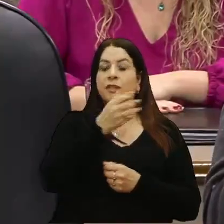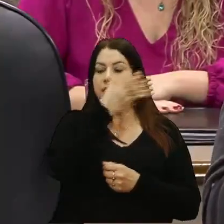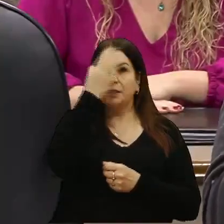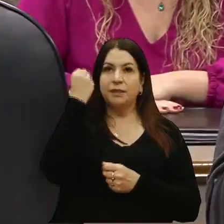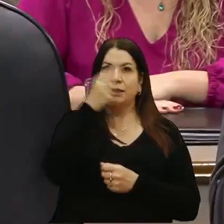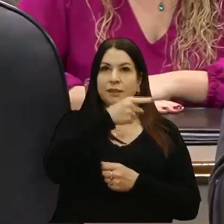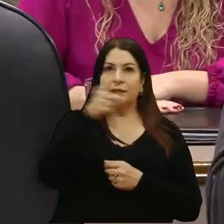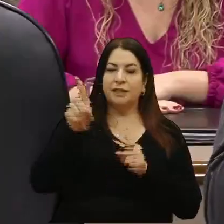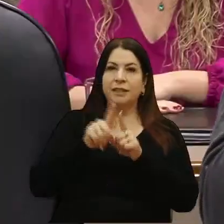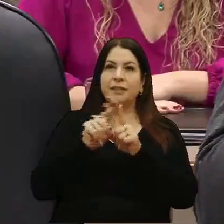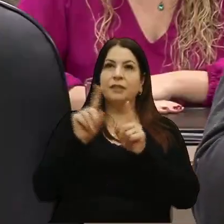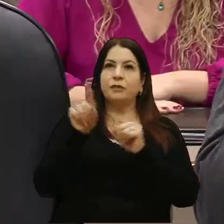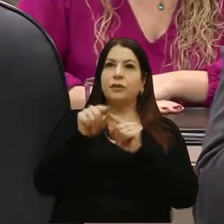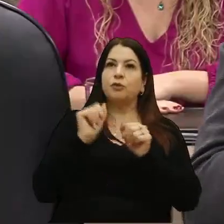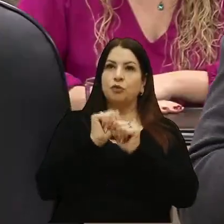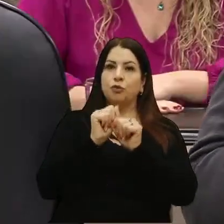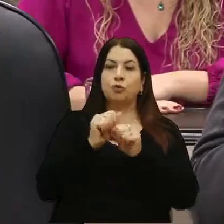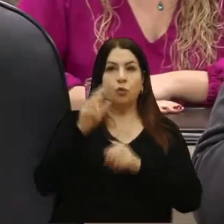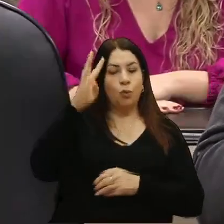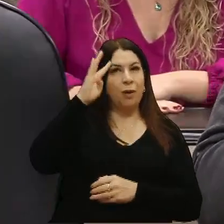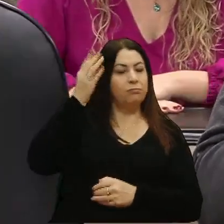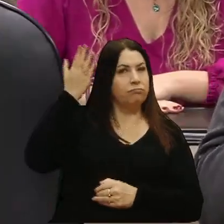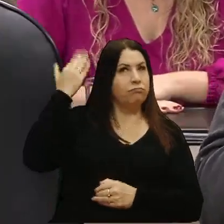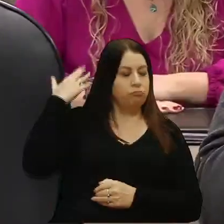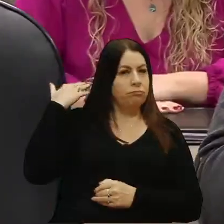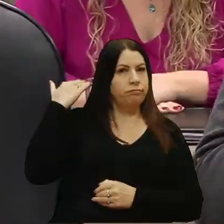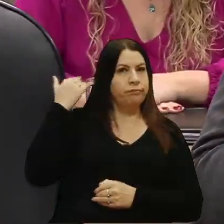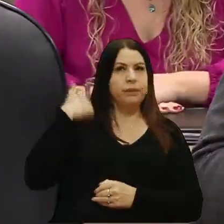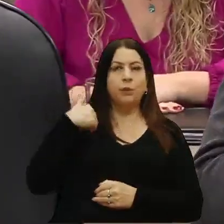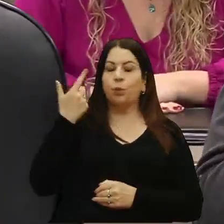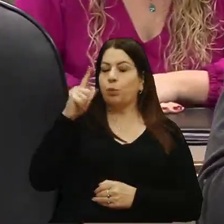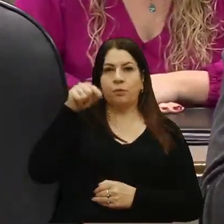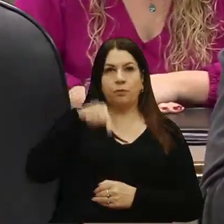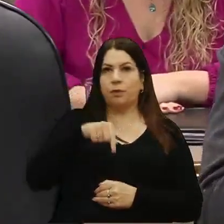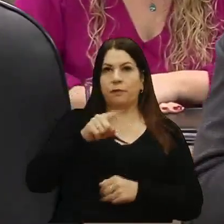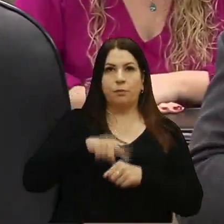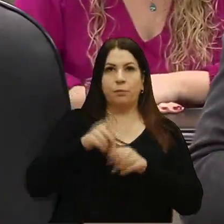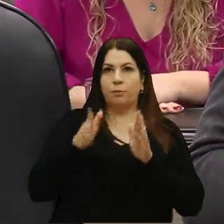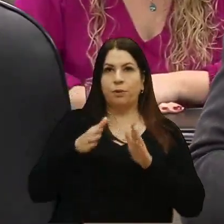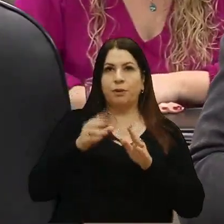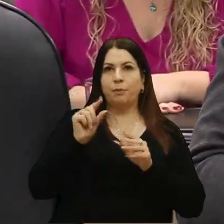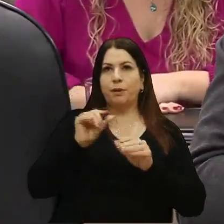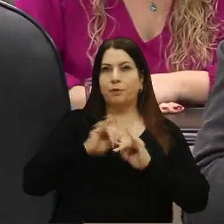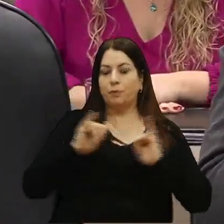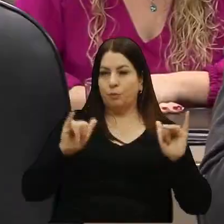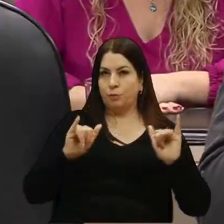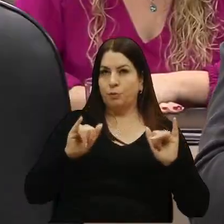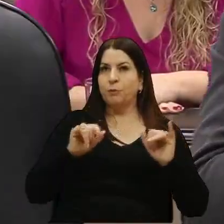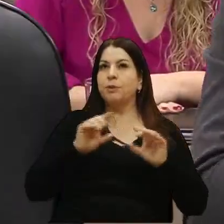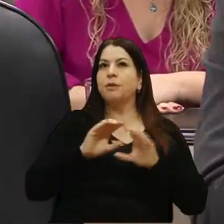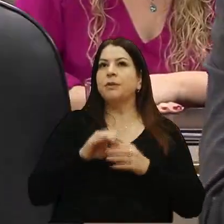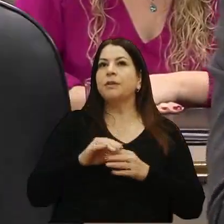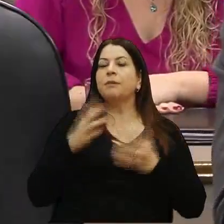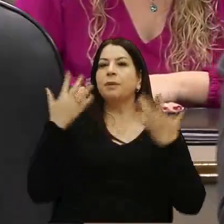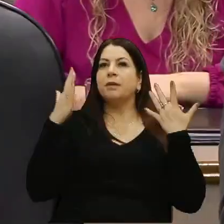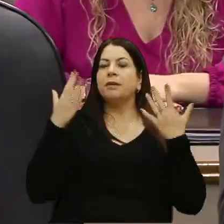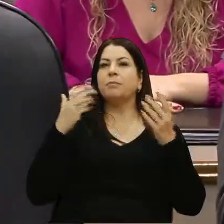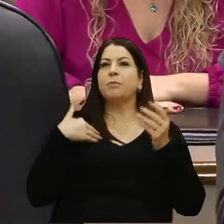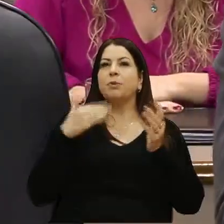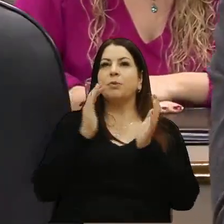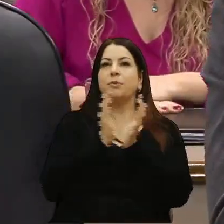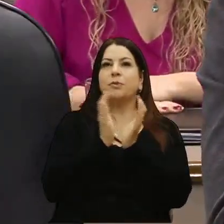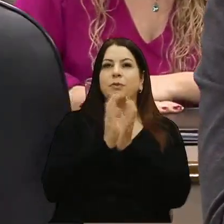de citar, visto que na quarta-feira passada eu não estava no momento das pequenas comunicações, parabenizar o meu colega aqui